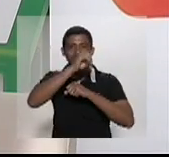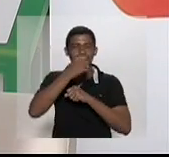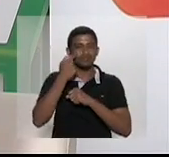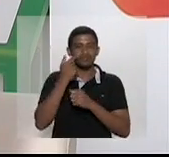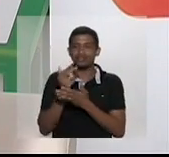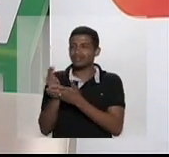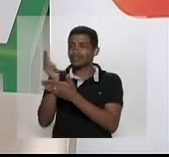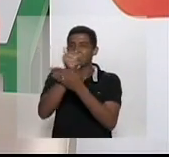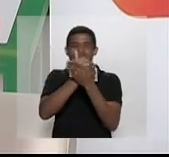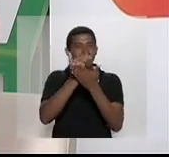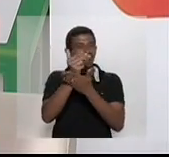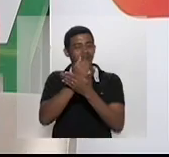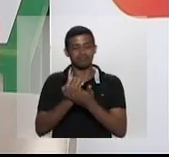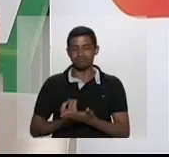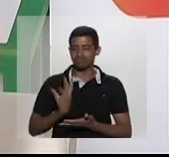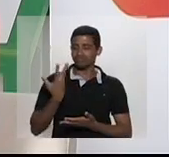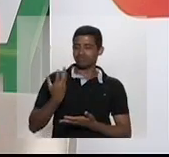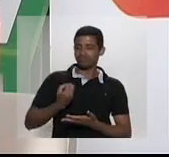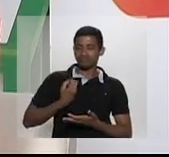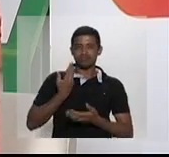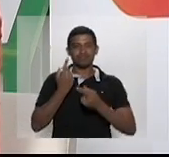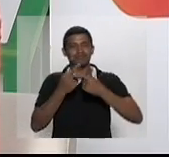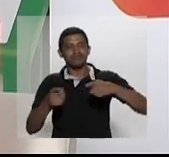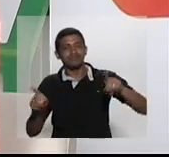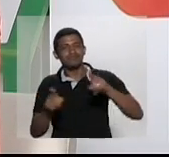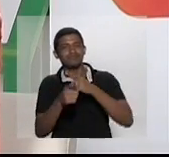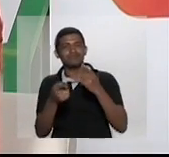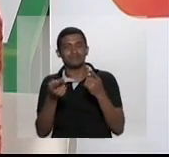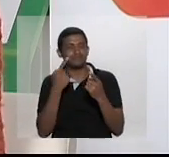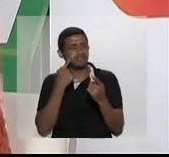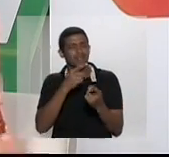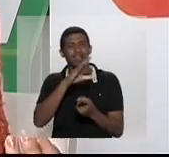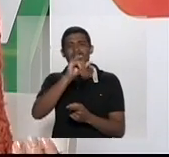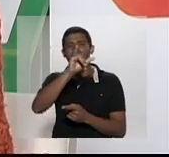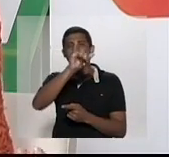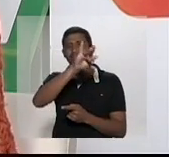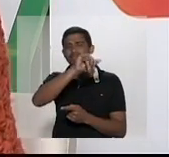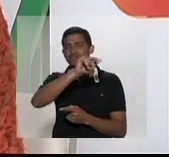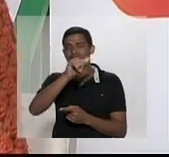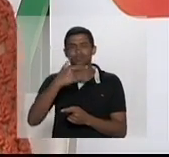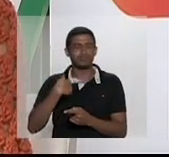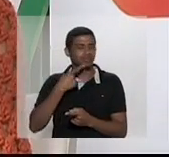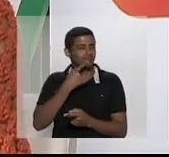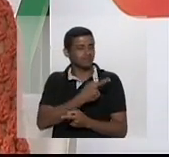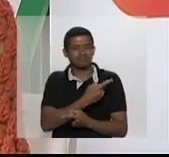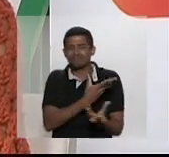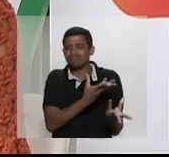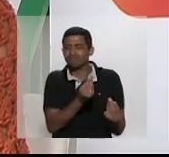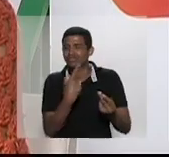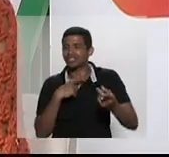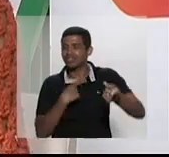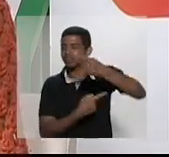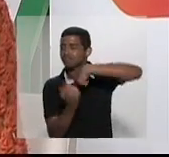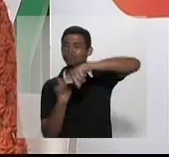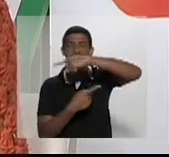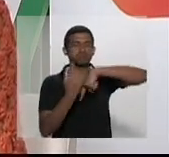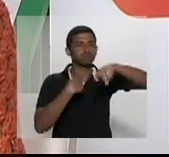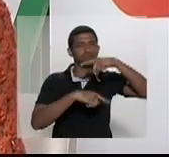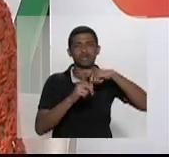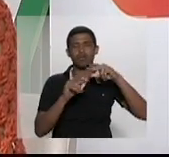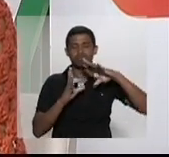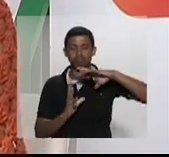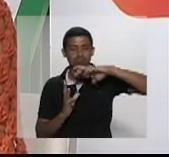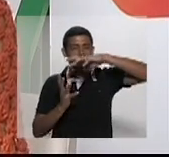intuitivo, nas artes, na poesia, na música. Ela fala muito desse lugar de se envolver com